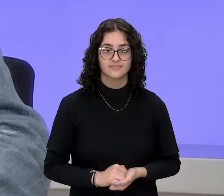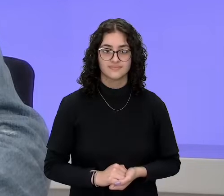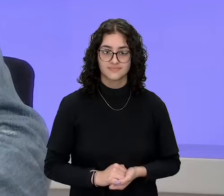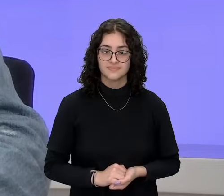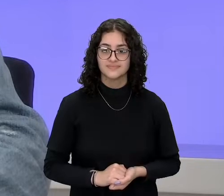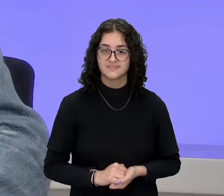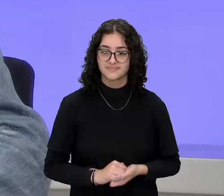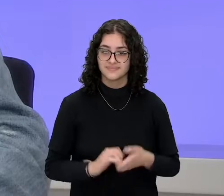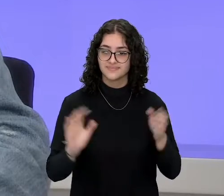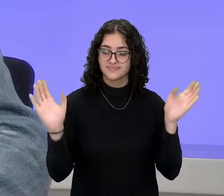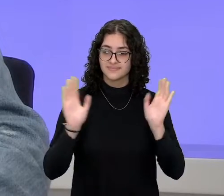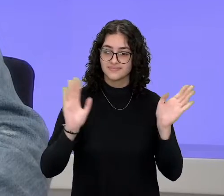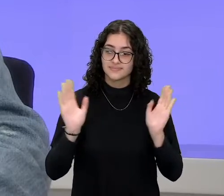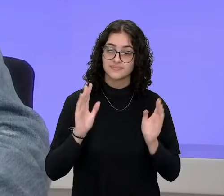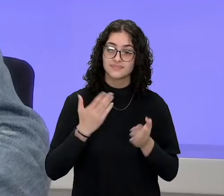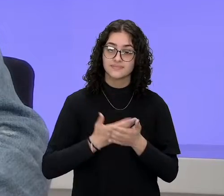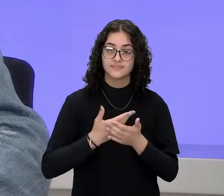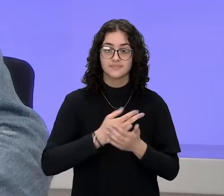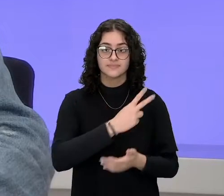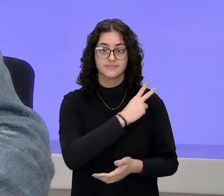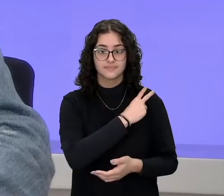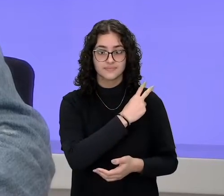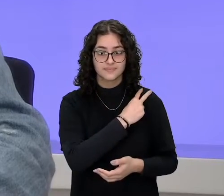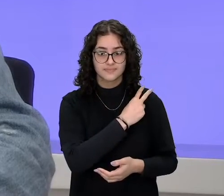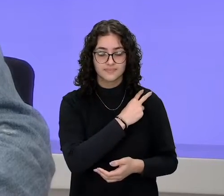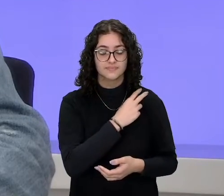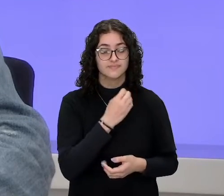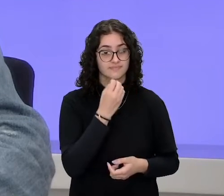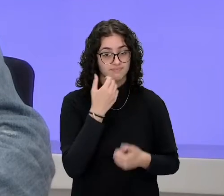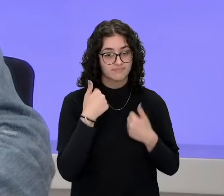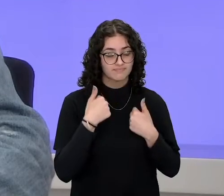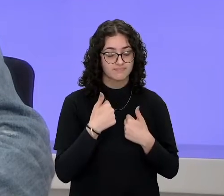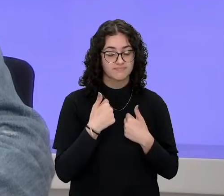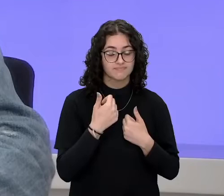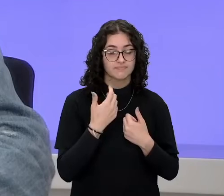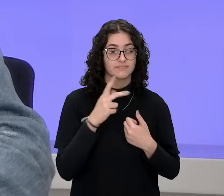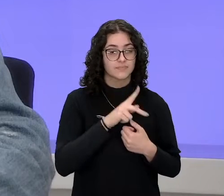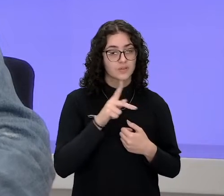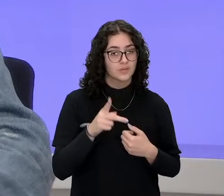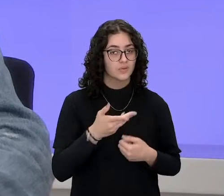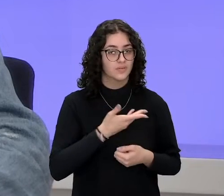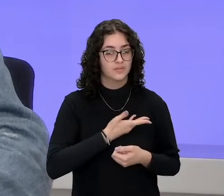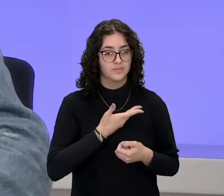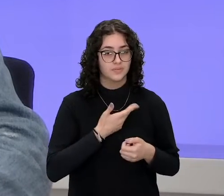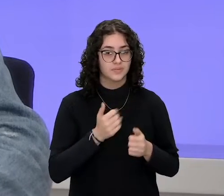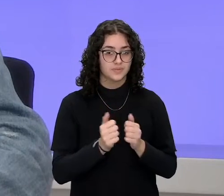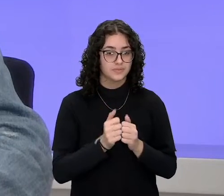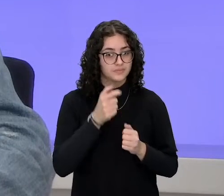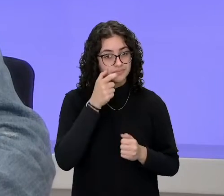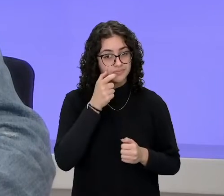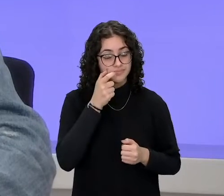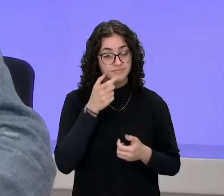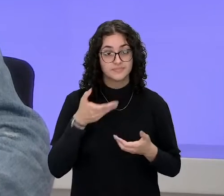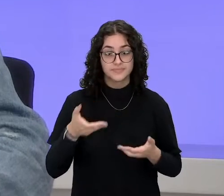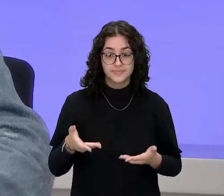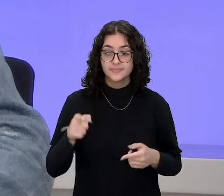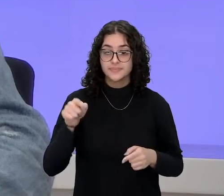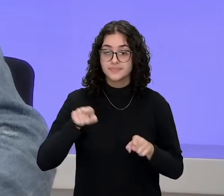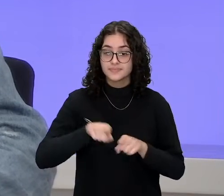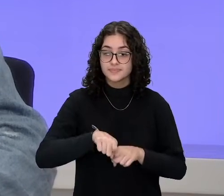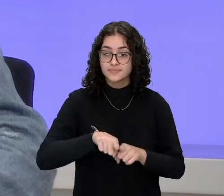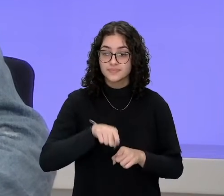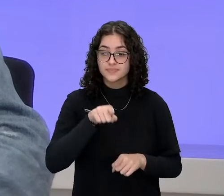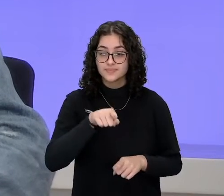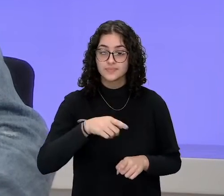Olá, estudantes da segunda série do ensino médio, professores e colegas que estão nos assistindo e você